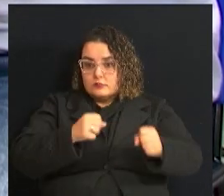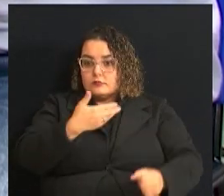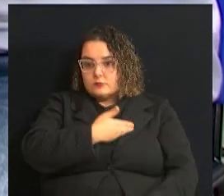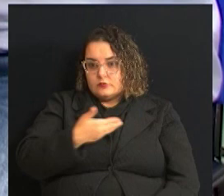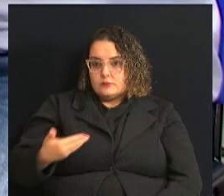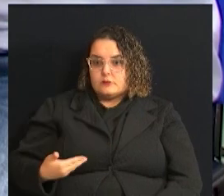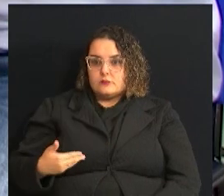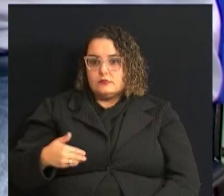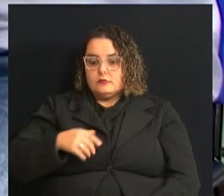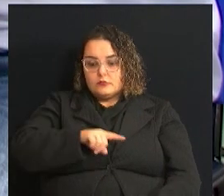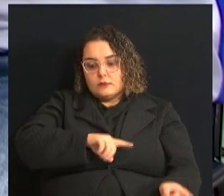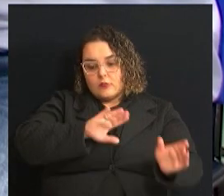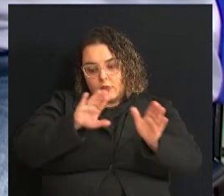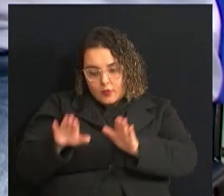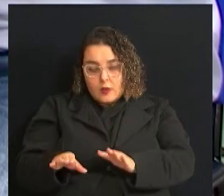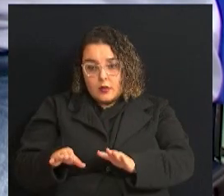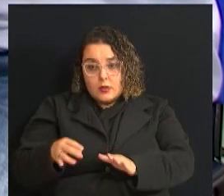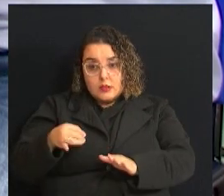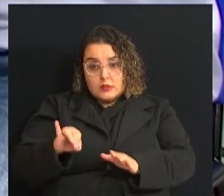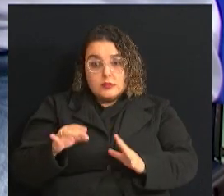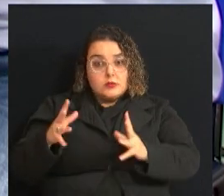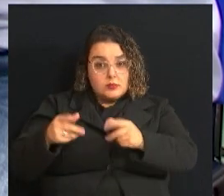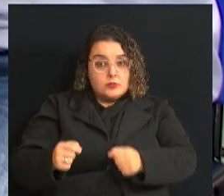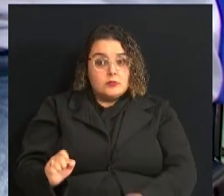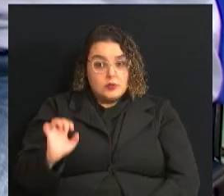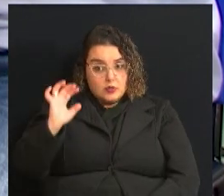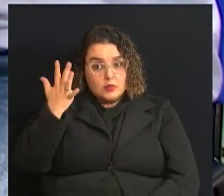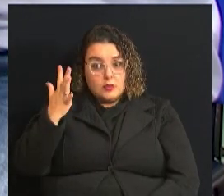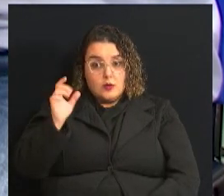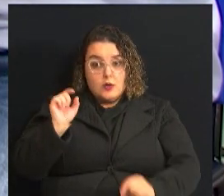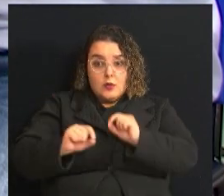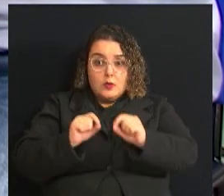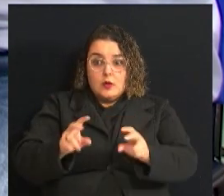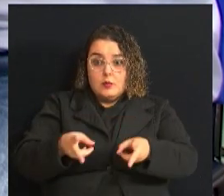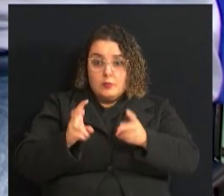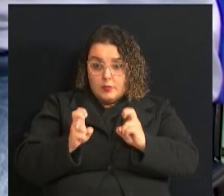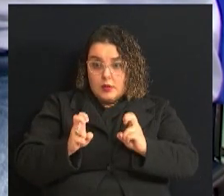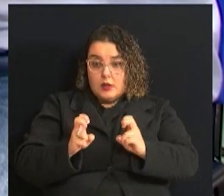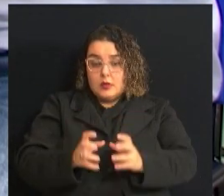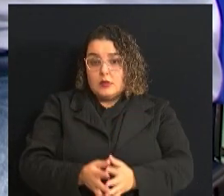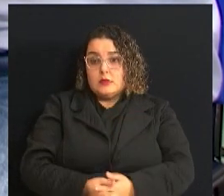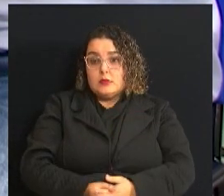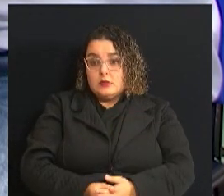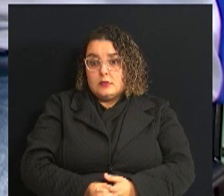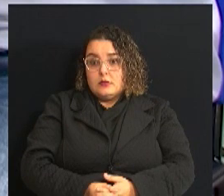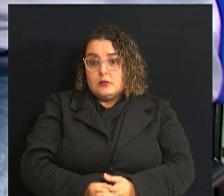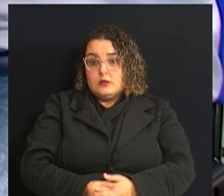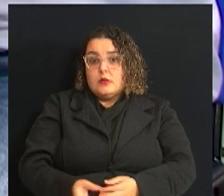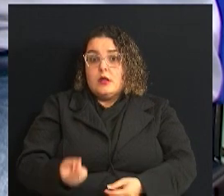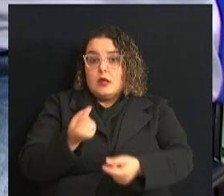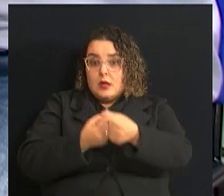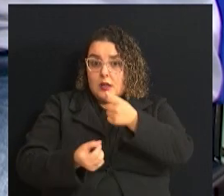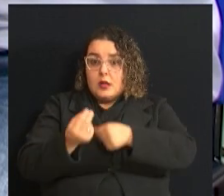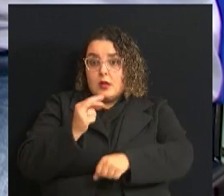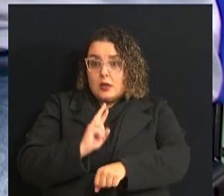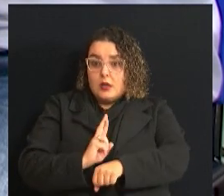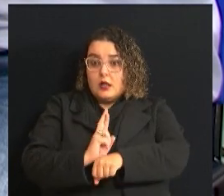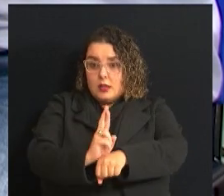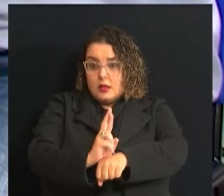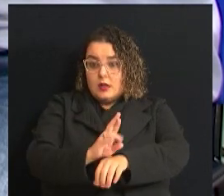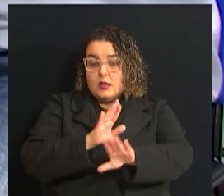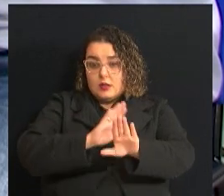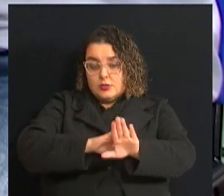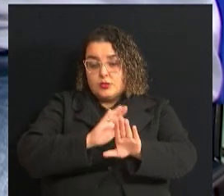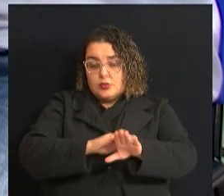outro lado, se isso tudo acontecer, o que a gente percebe é que serão demandados recursos, né, e ações do